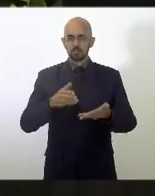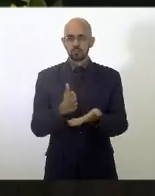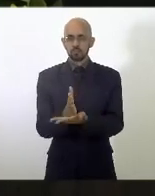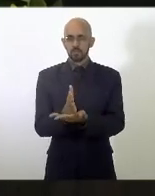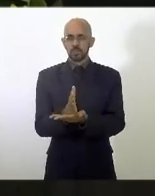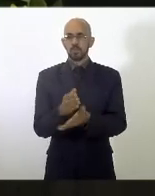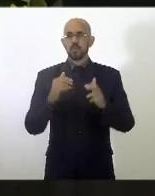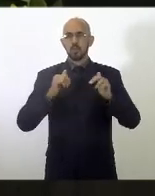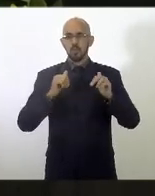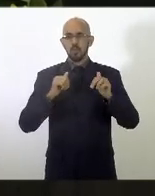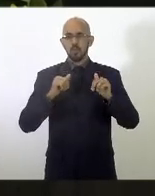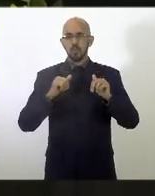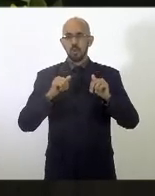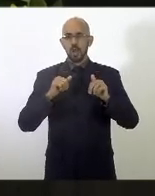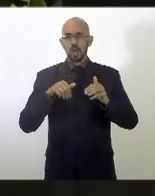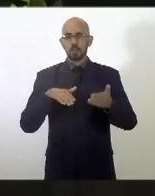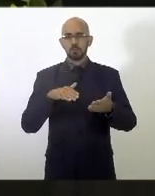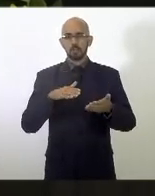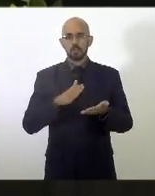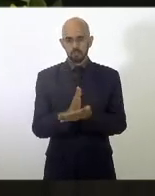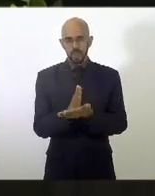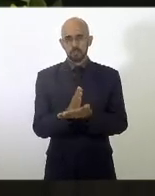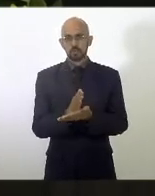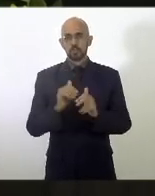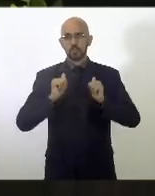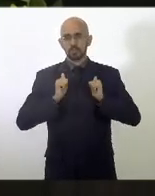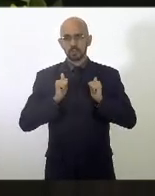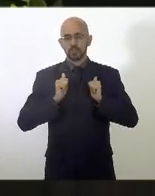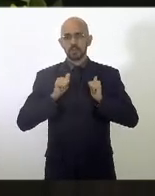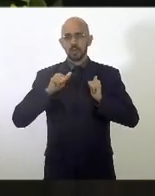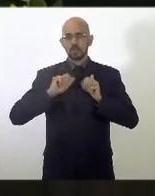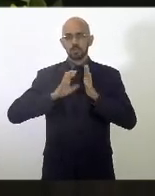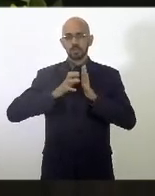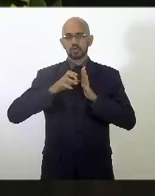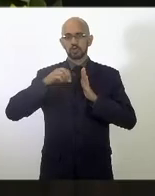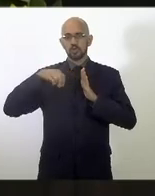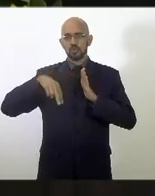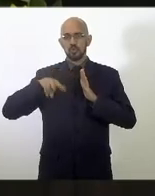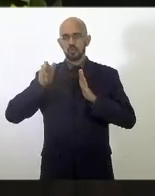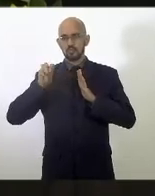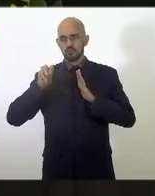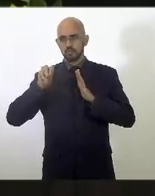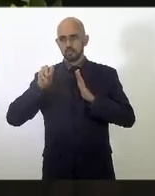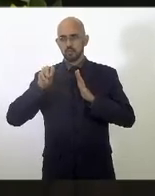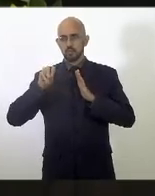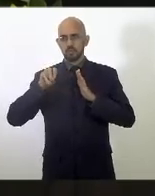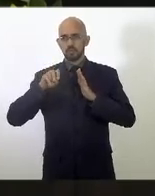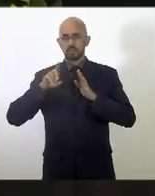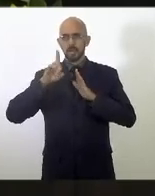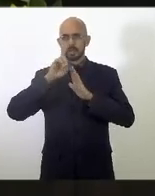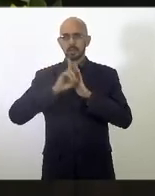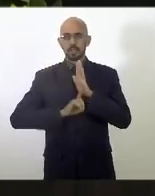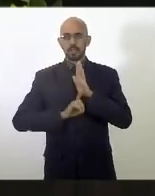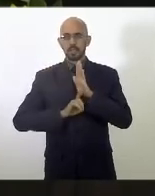como estão. Aprovado, com abstenção do novo. Para declaração de voto.